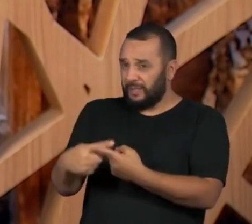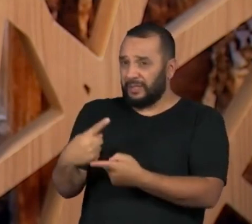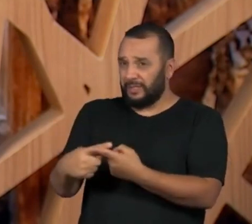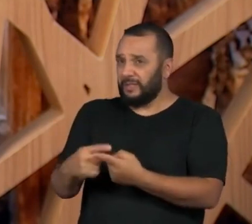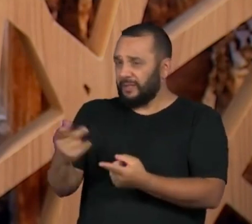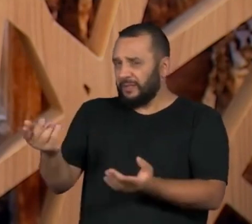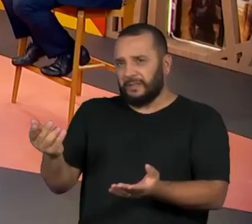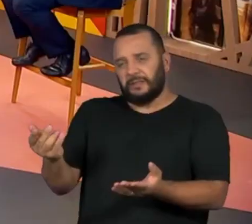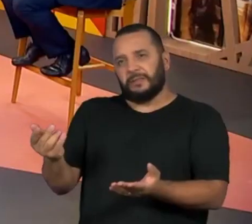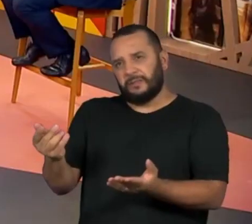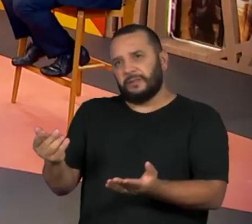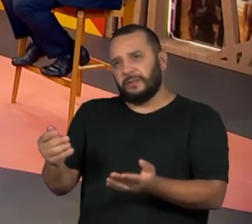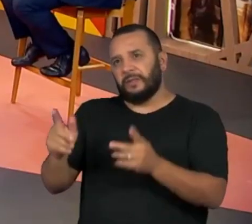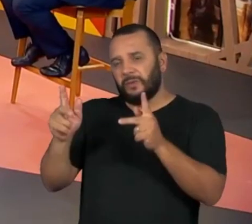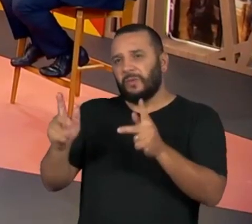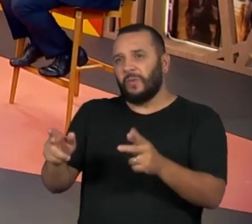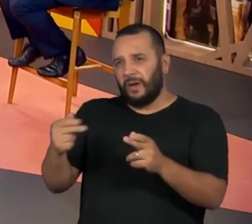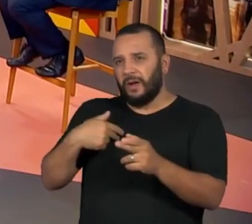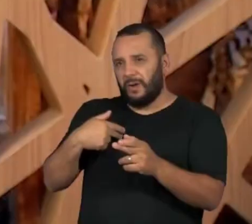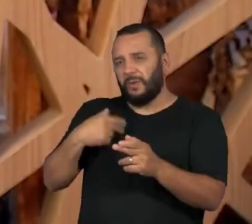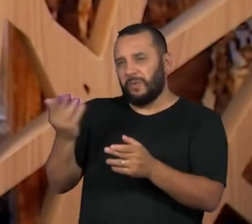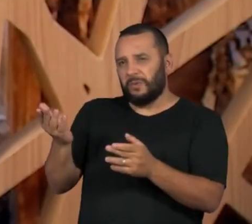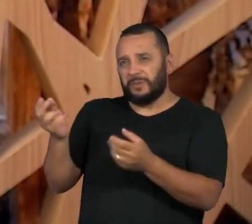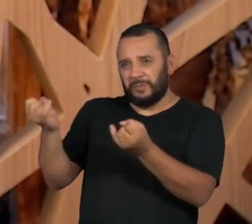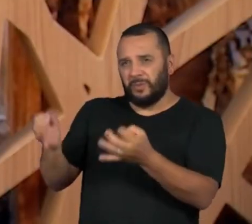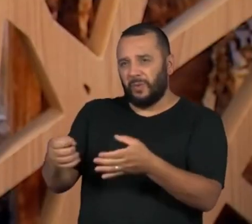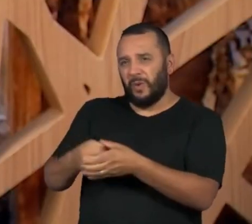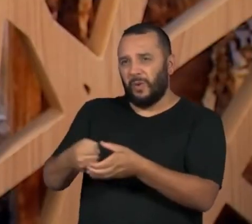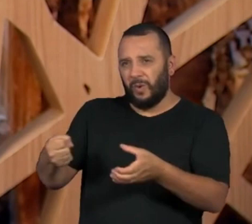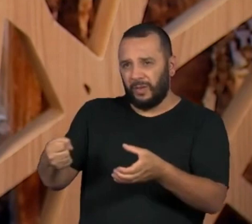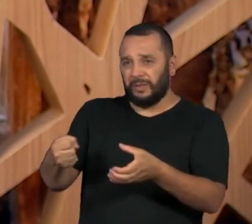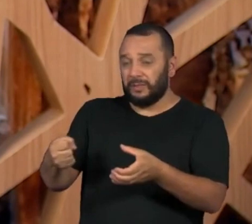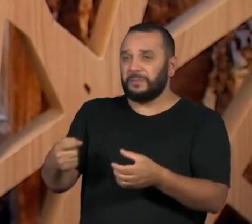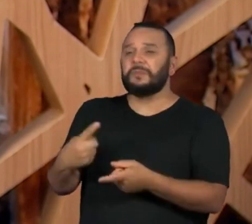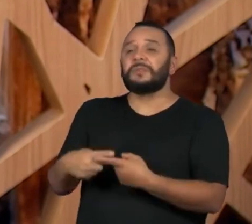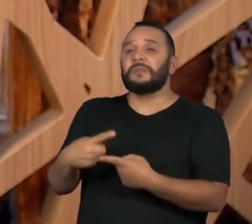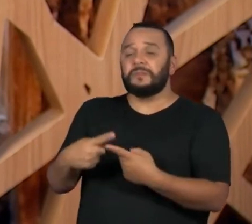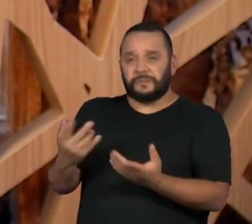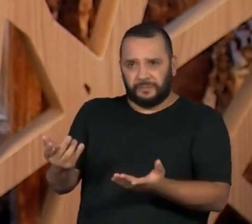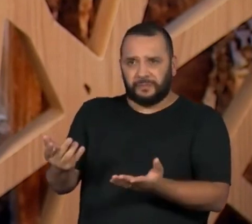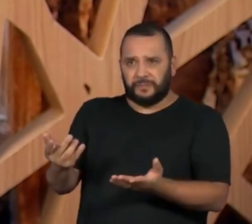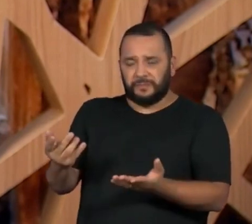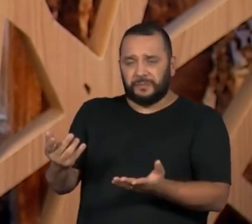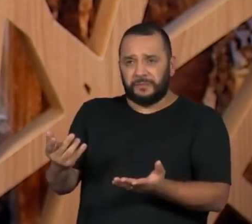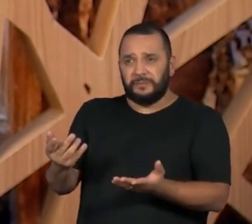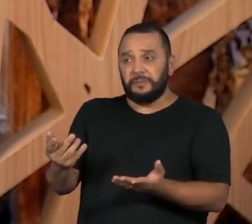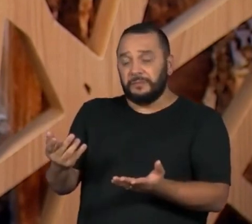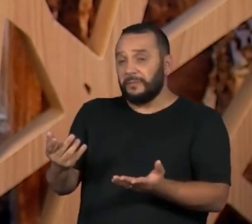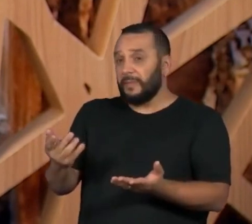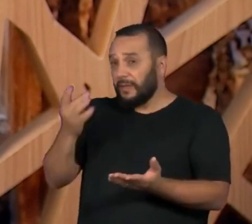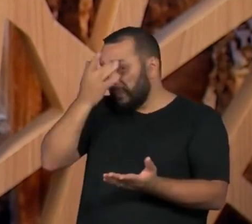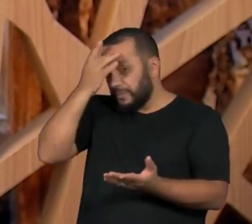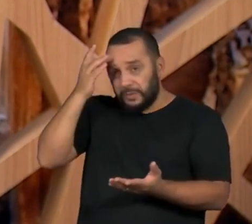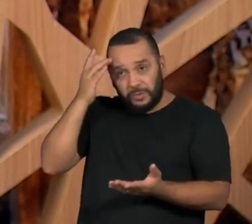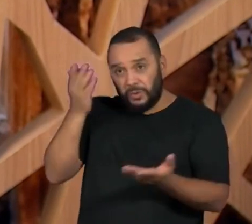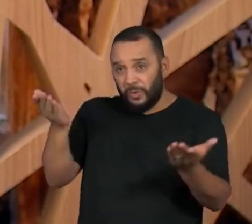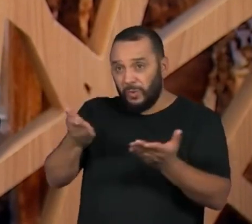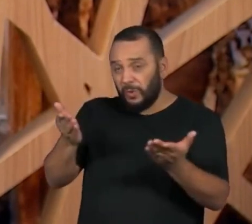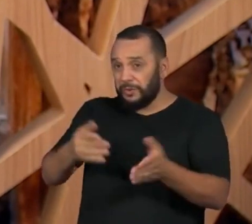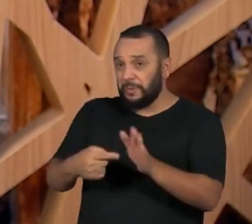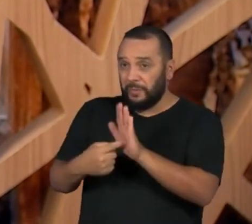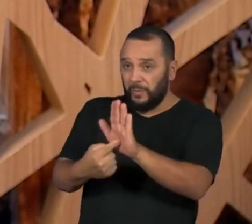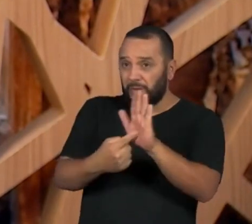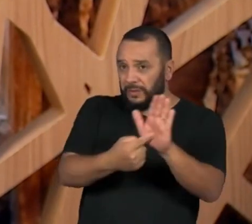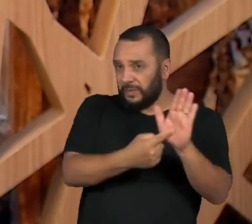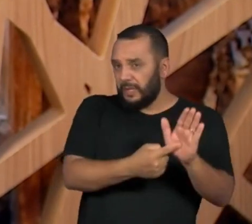a que você mencionou agora com Maria política de cotas porque pessoas como as pessoas são mostradas aqui hoje os